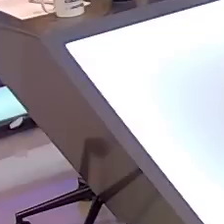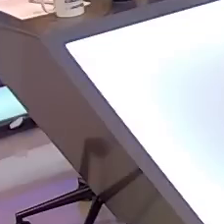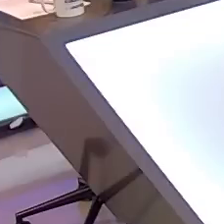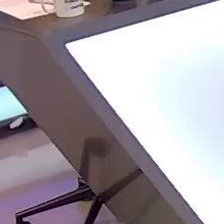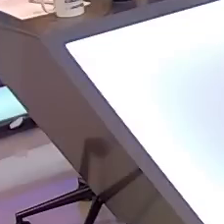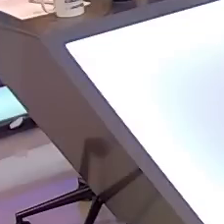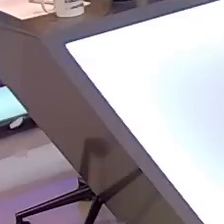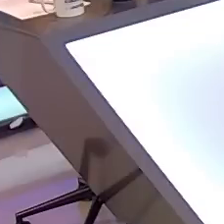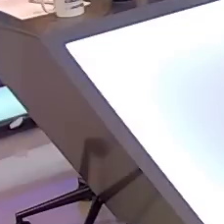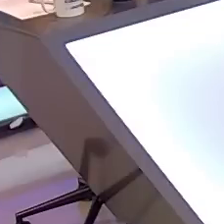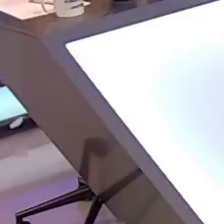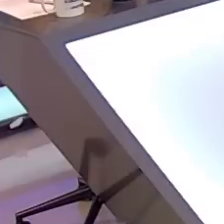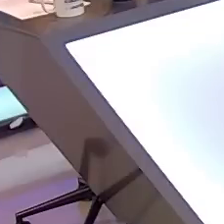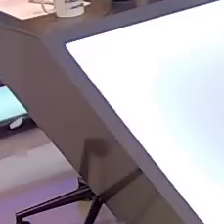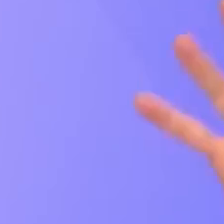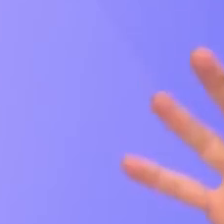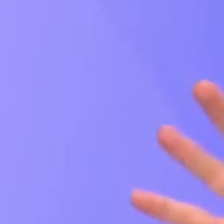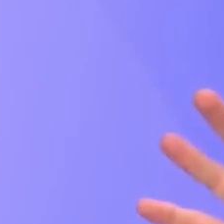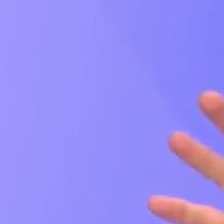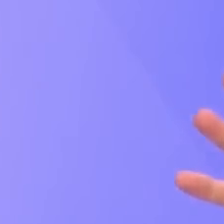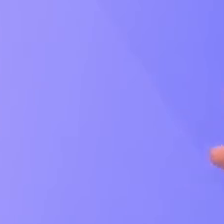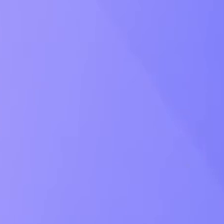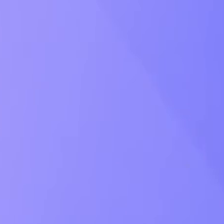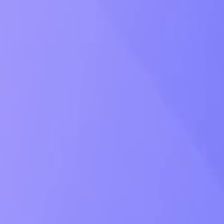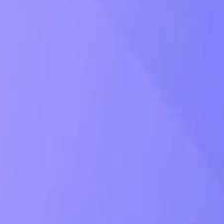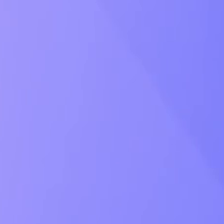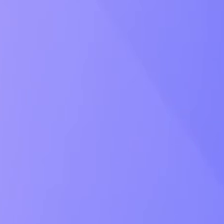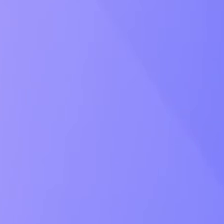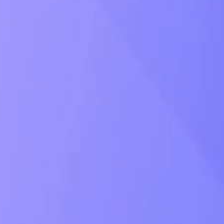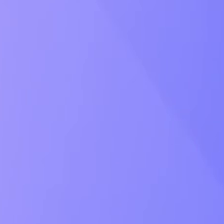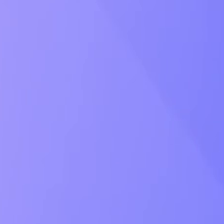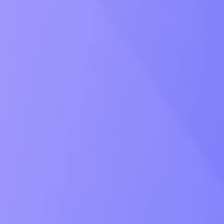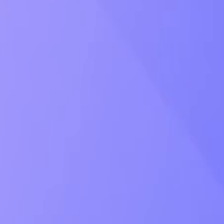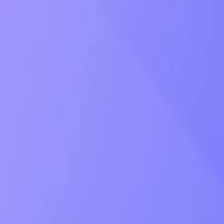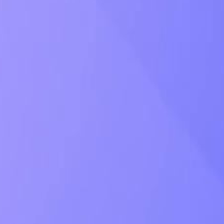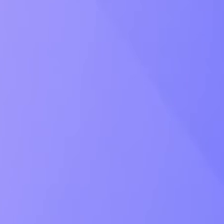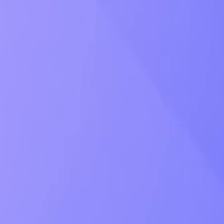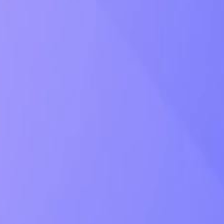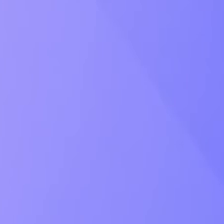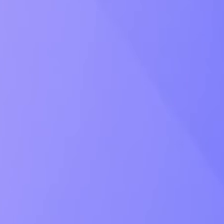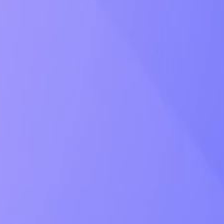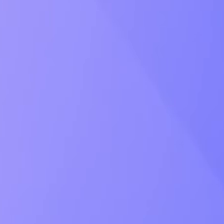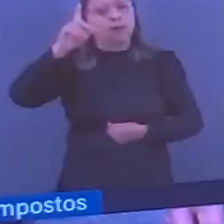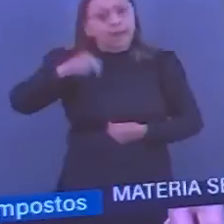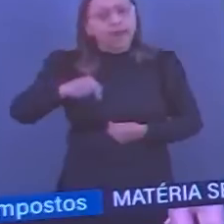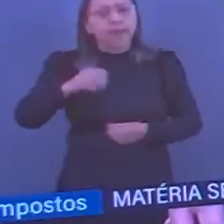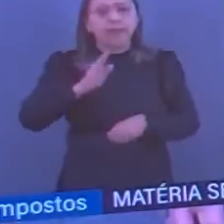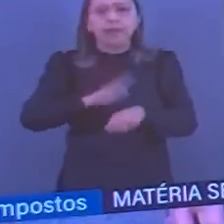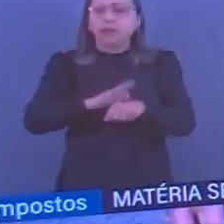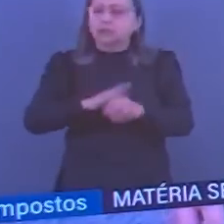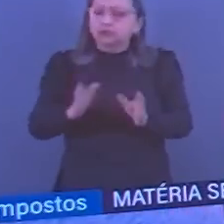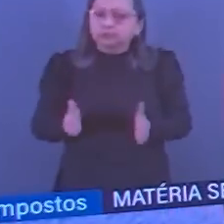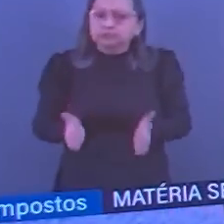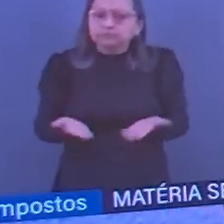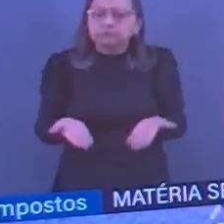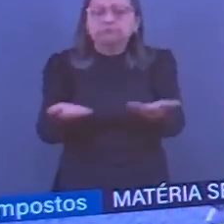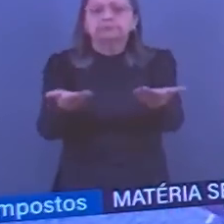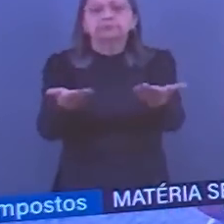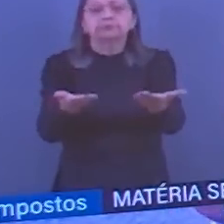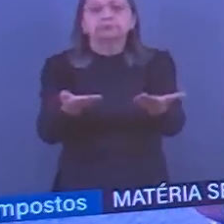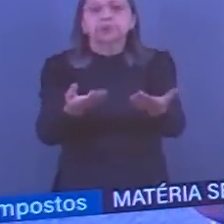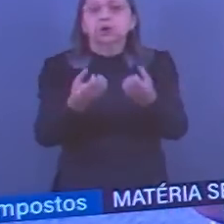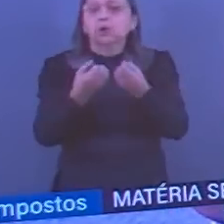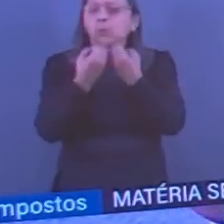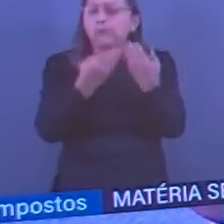absurdos, sempre com a desculpa de não estou julgando mérito. Eu falei isso antes da desculpa. Antes da desculpa, eu falei, vai sempre vir com a história, eu não estou